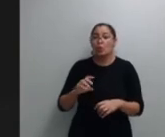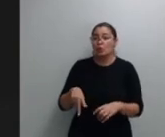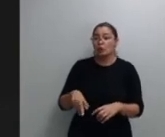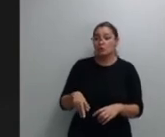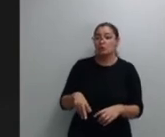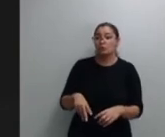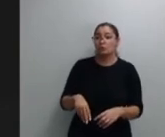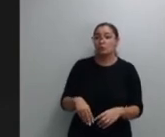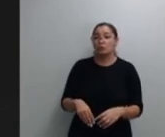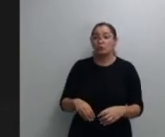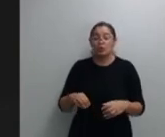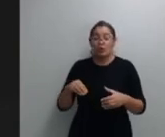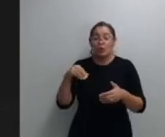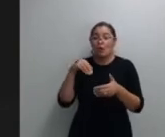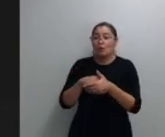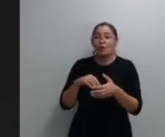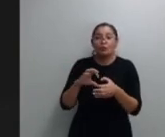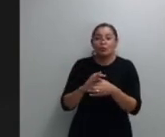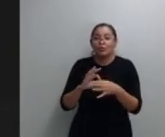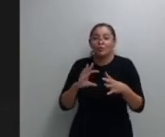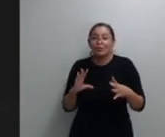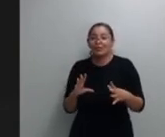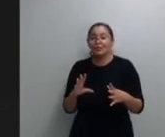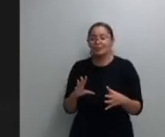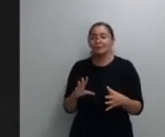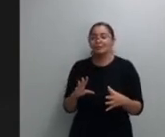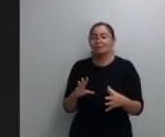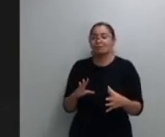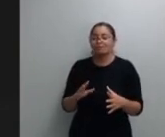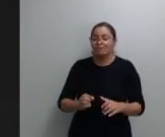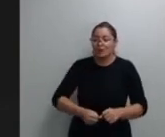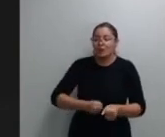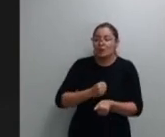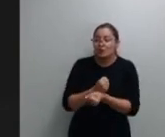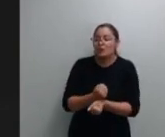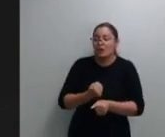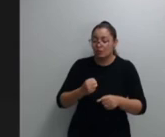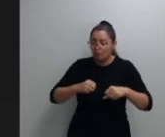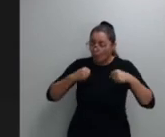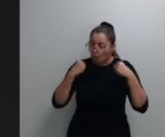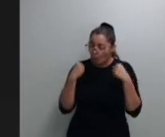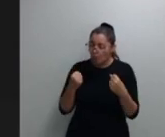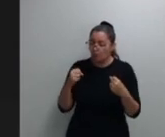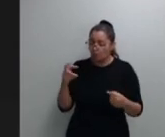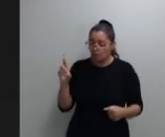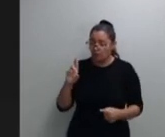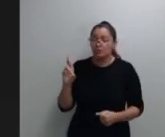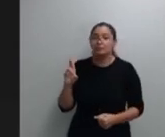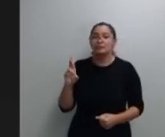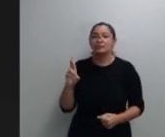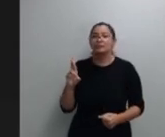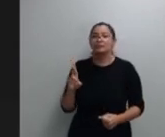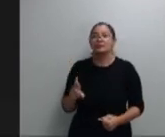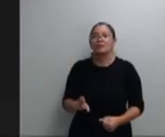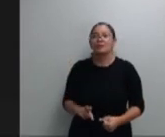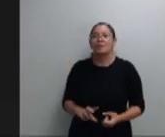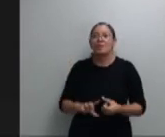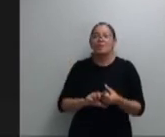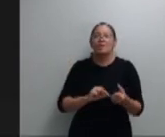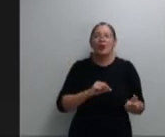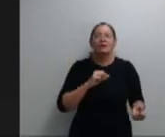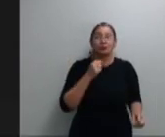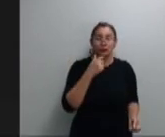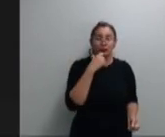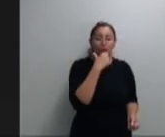desde que em tese plausível a existência de um abuso de poder econômico como elencado no artigo 173 parágrafo 4 da